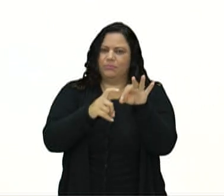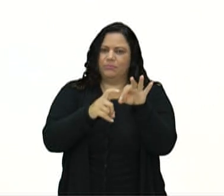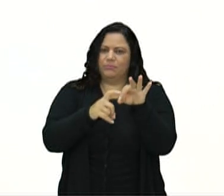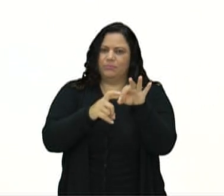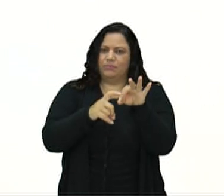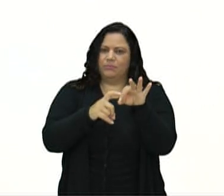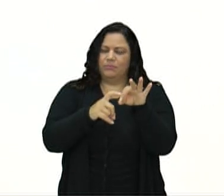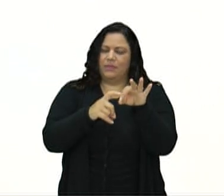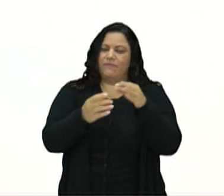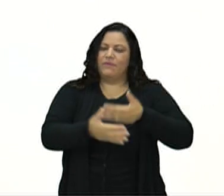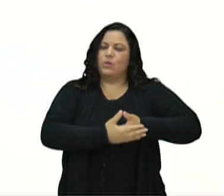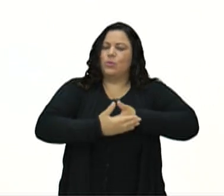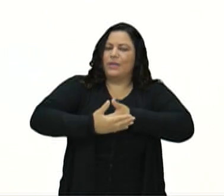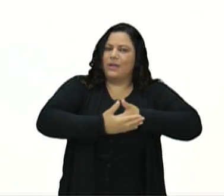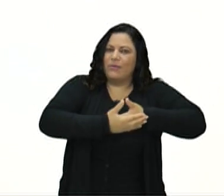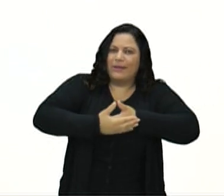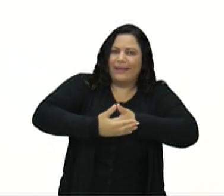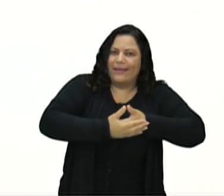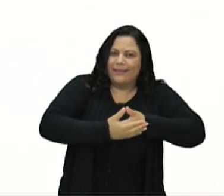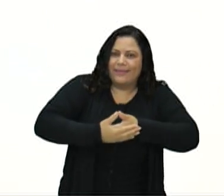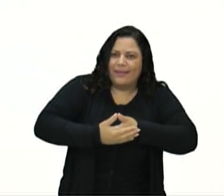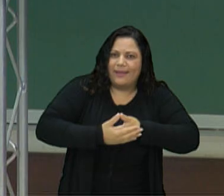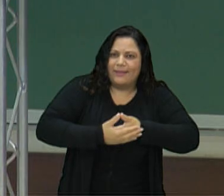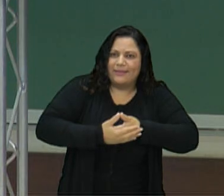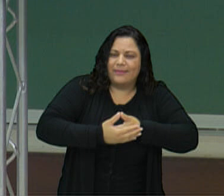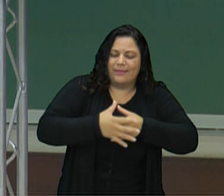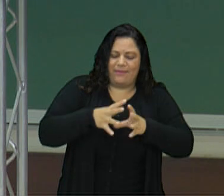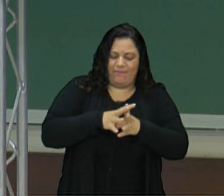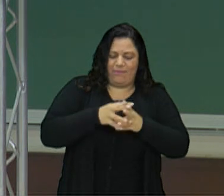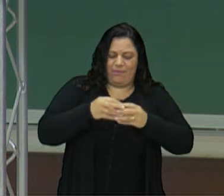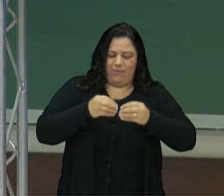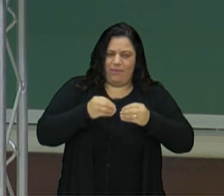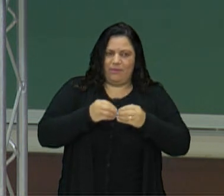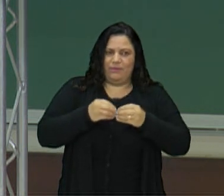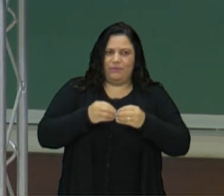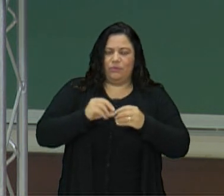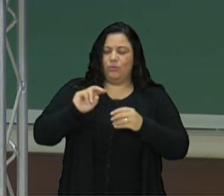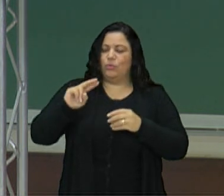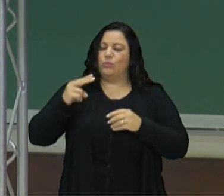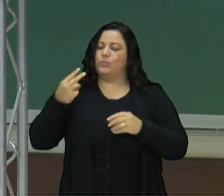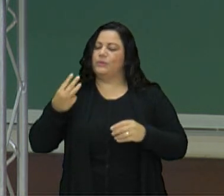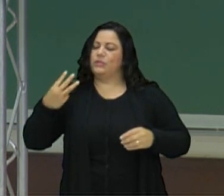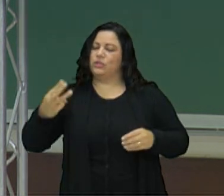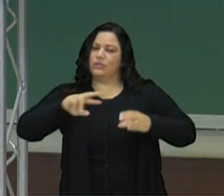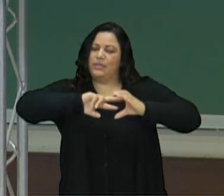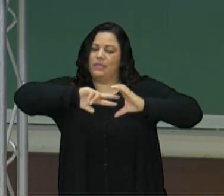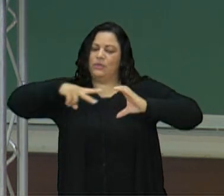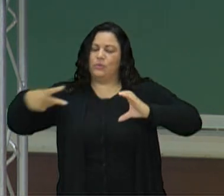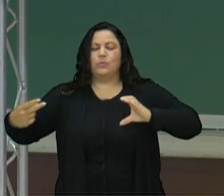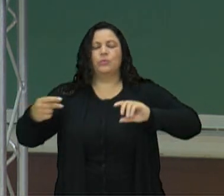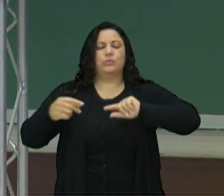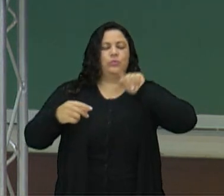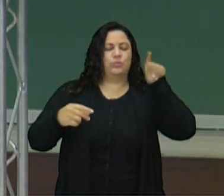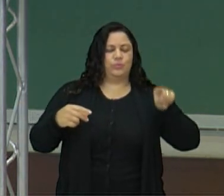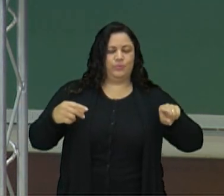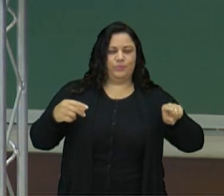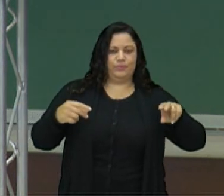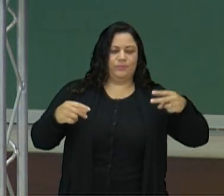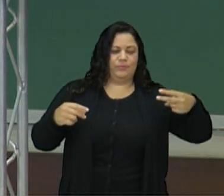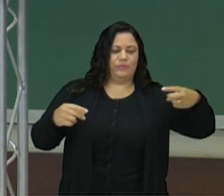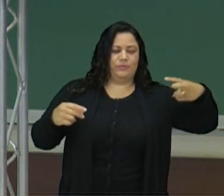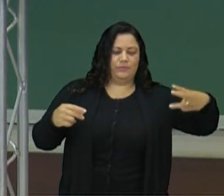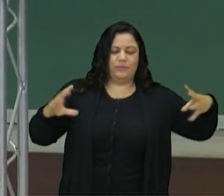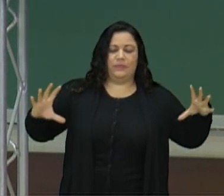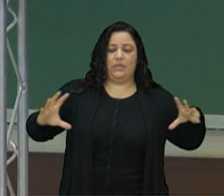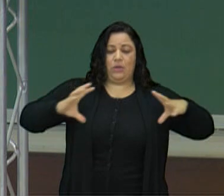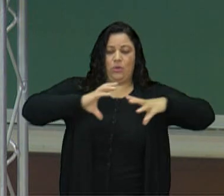neném. Esse neném soma os 23 cromossomos aqui, os 23 daqui, formando um